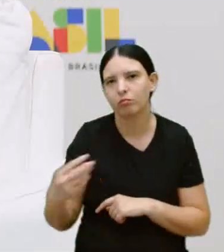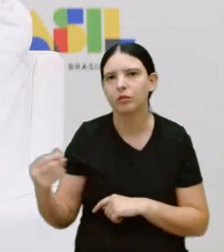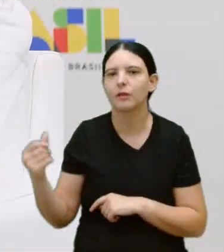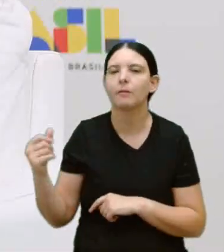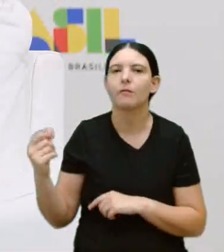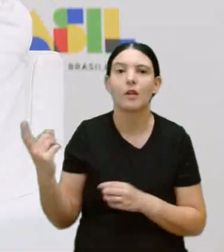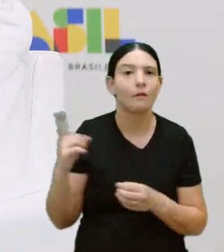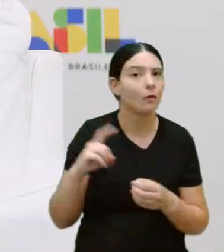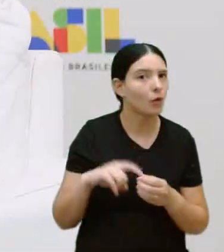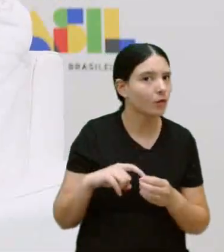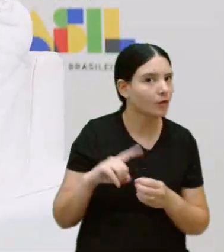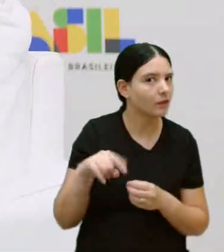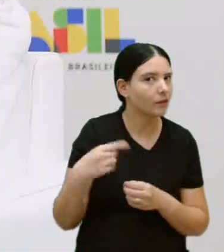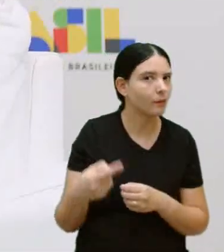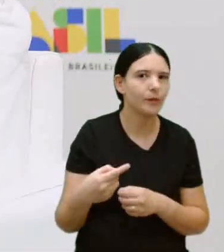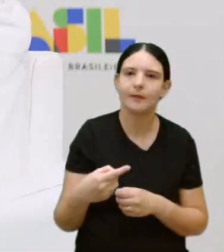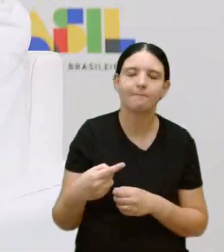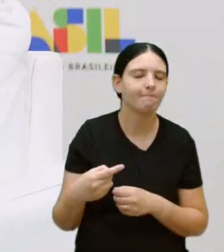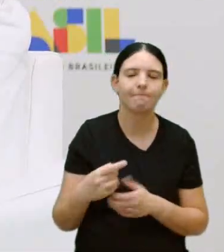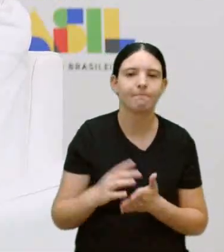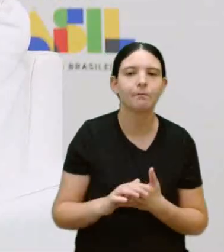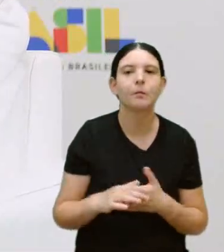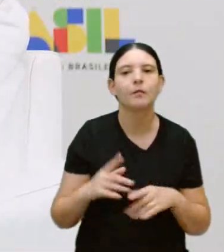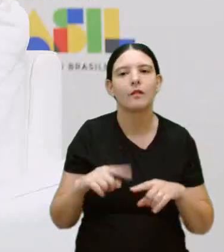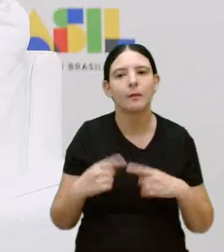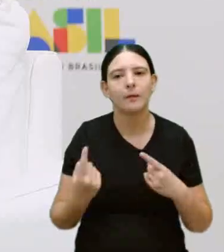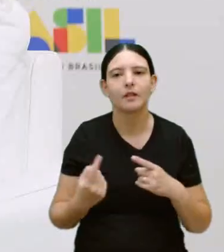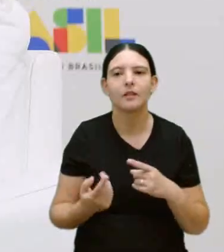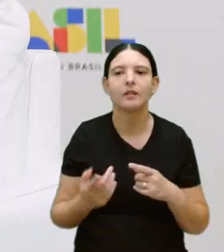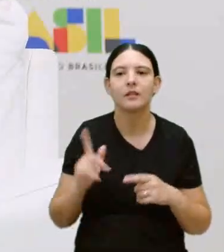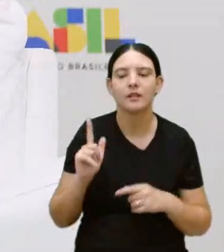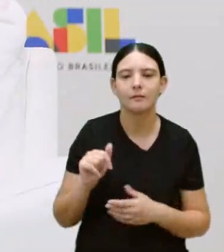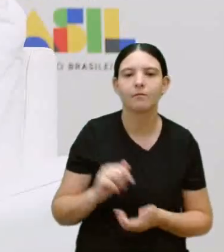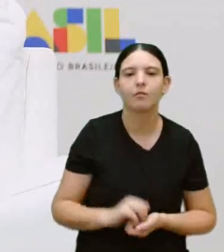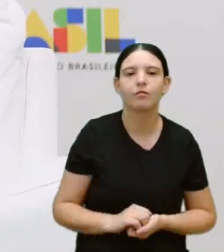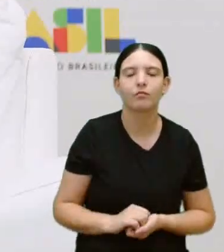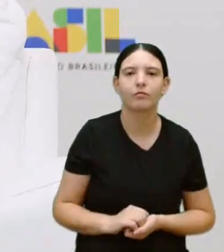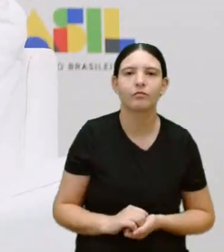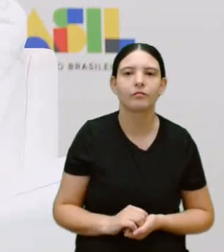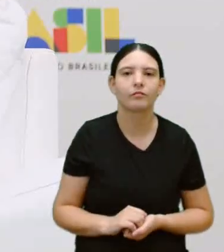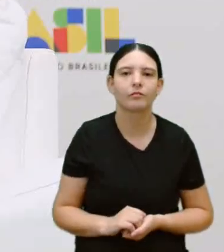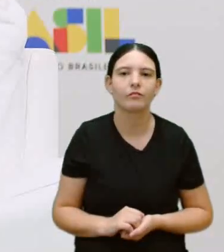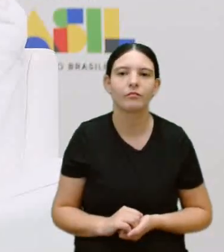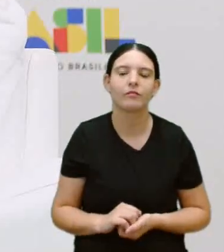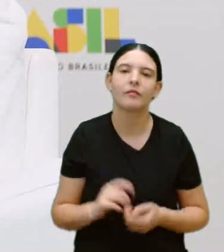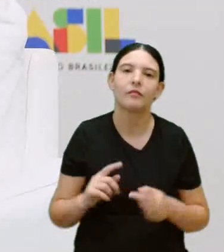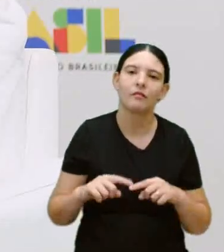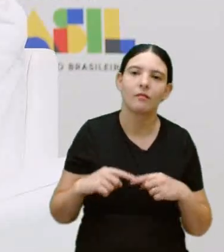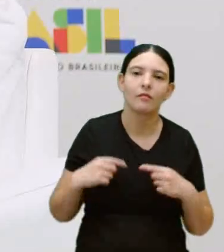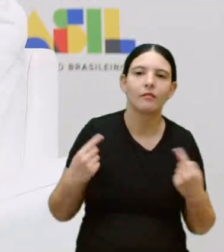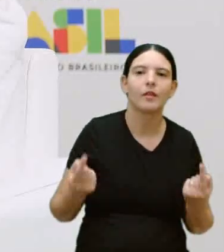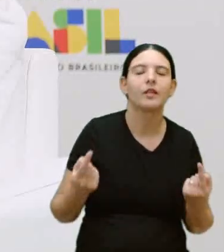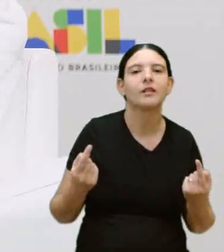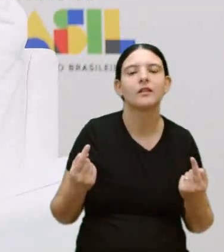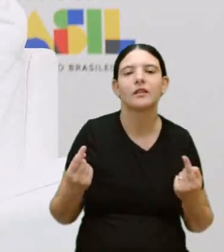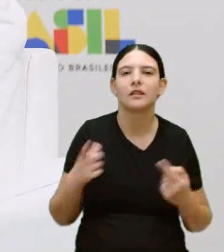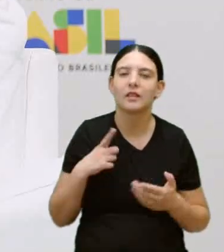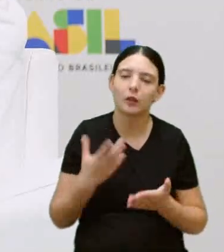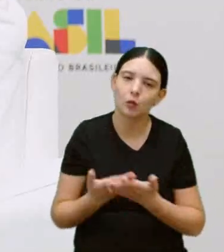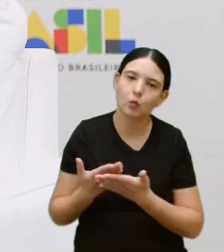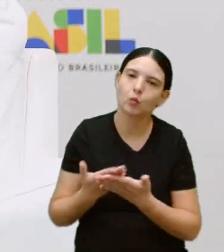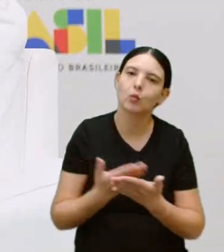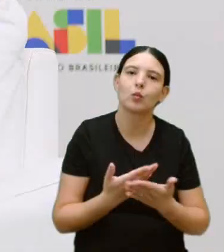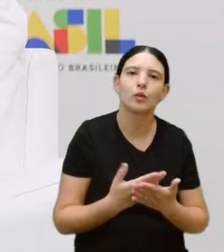depois. Tá? Então, esse é um fator. Agora, e aí, isso tem muitos estudos. A Ellen